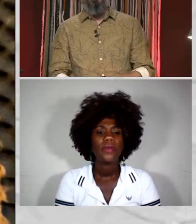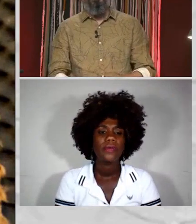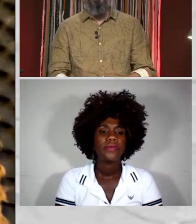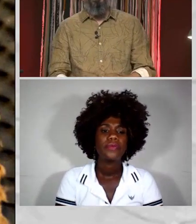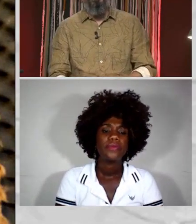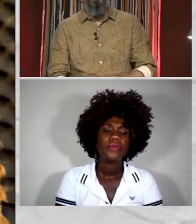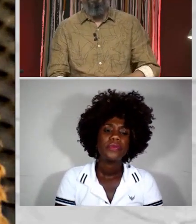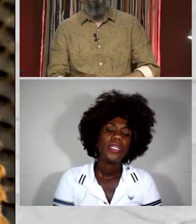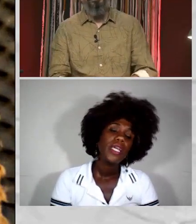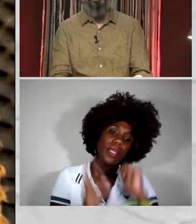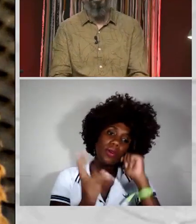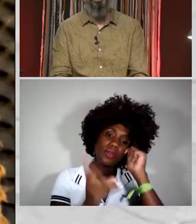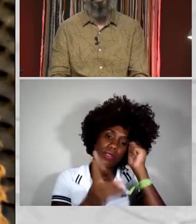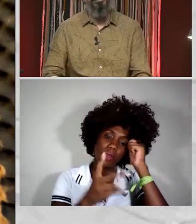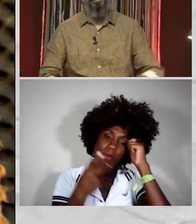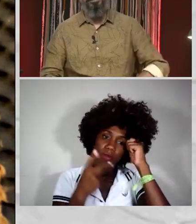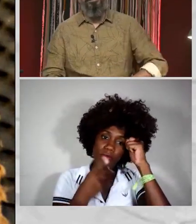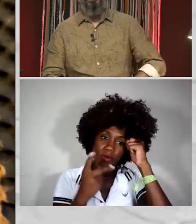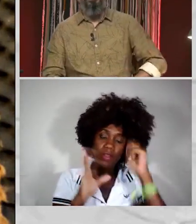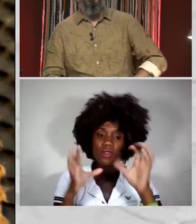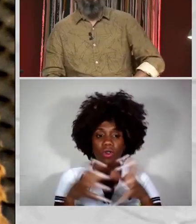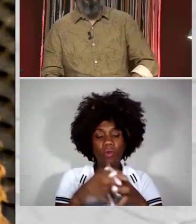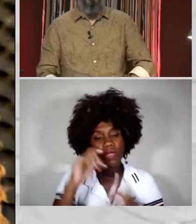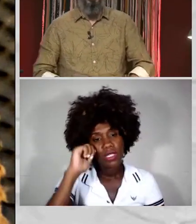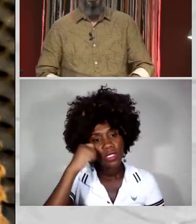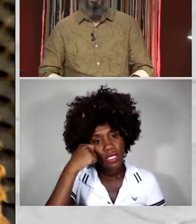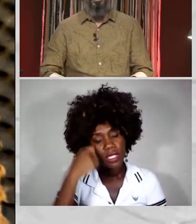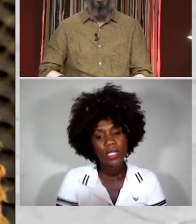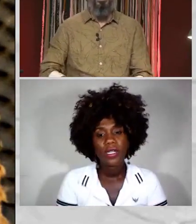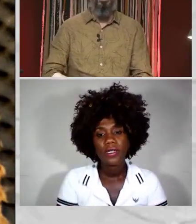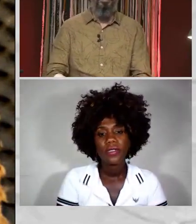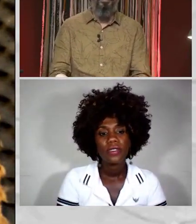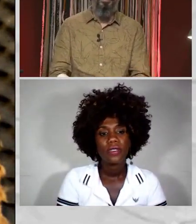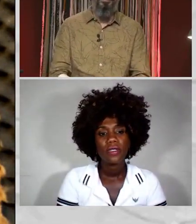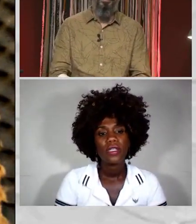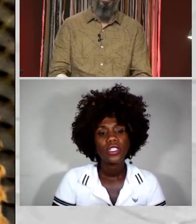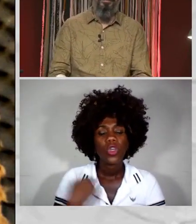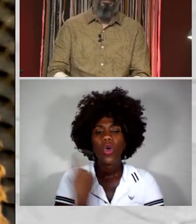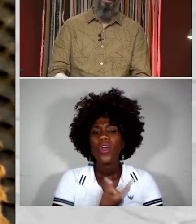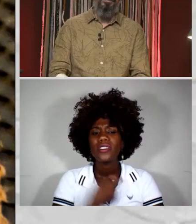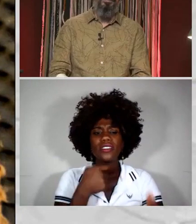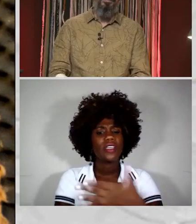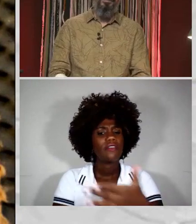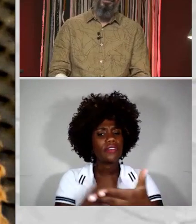eu sempre digo que para nós, comunidade negra, que sempre enfrentamos